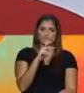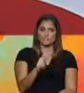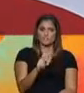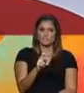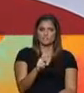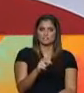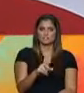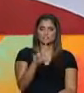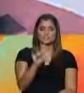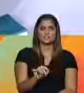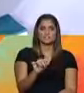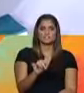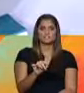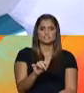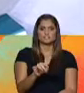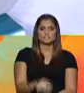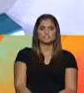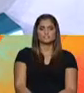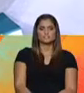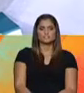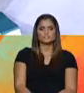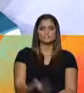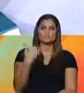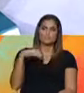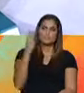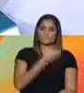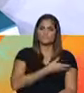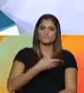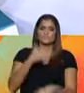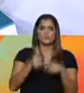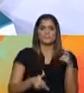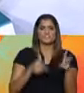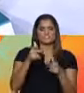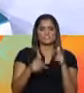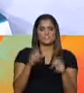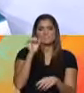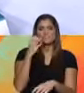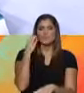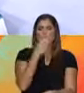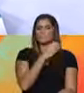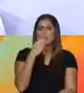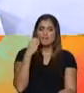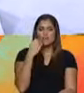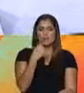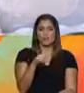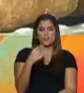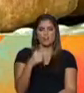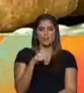um produto que os antigos fabris da Covilhã utilizavam muito